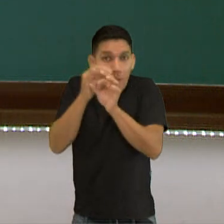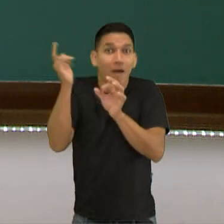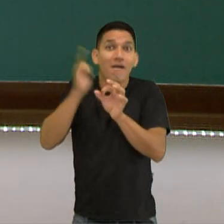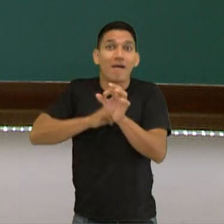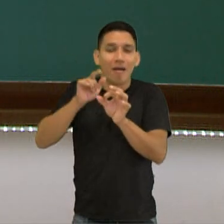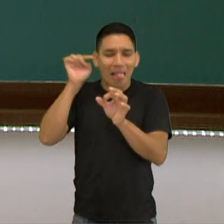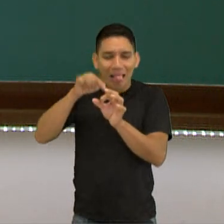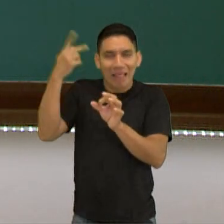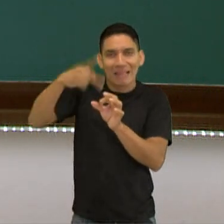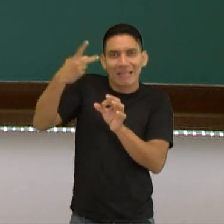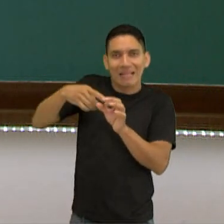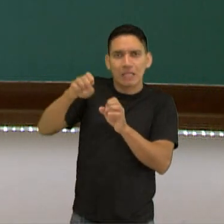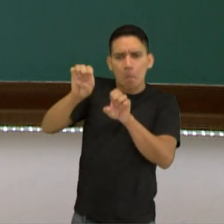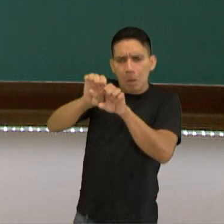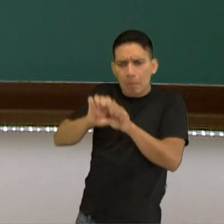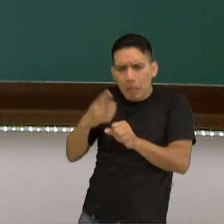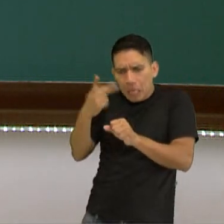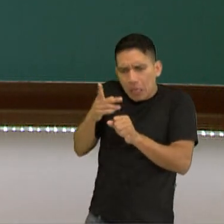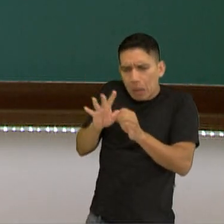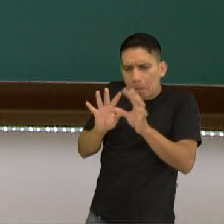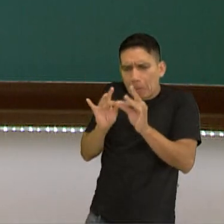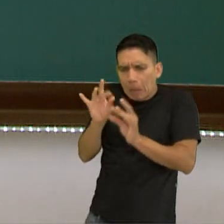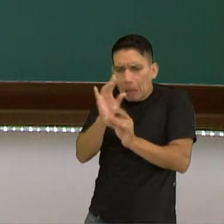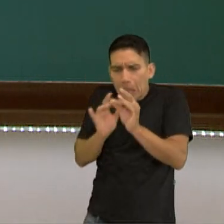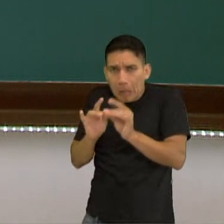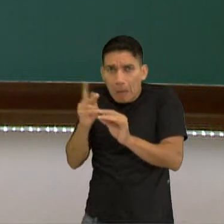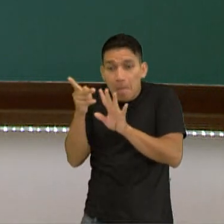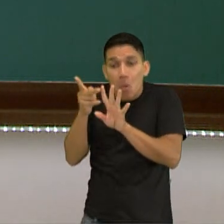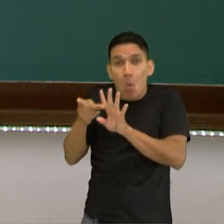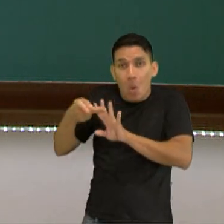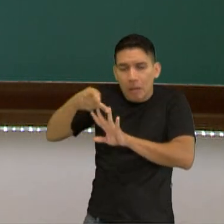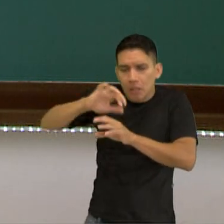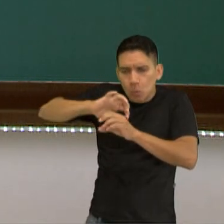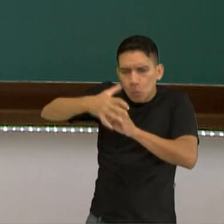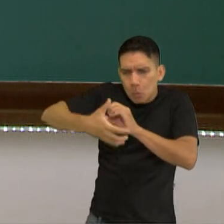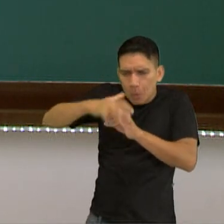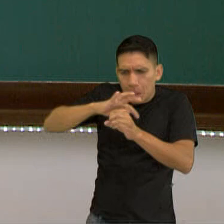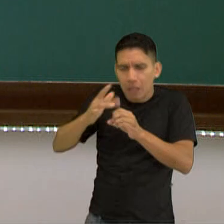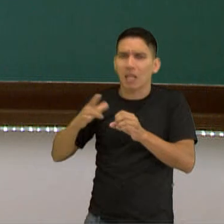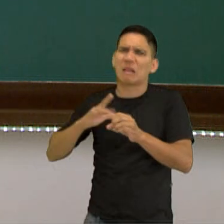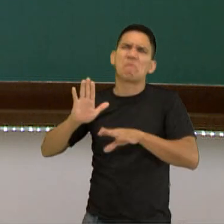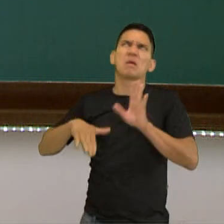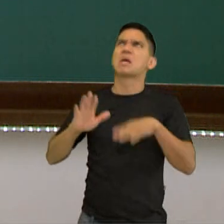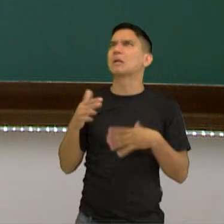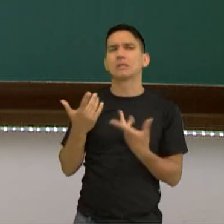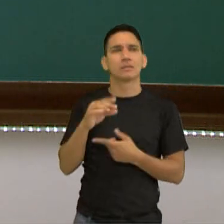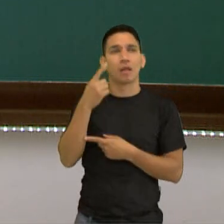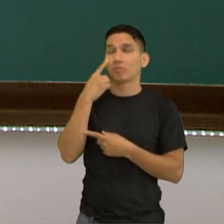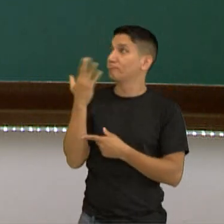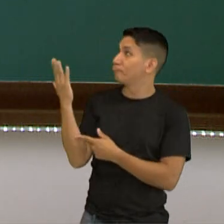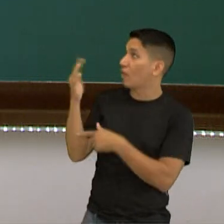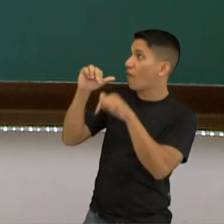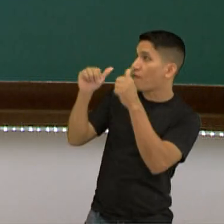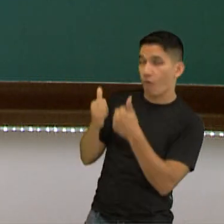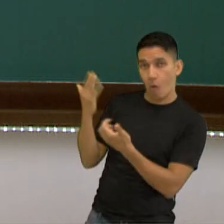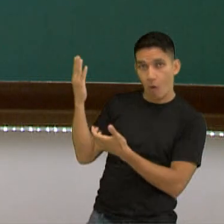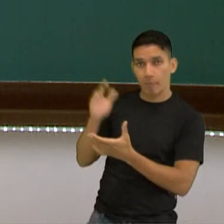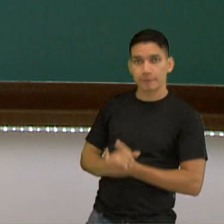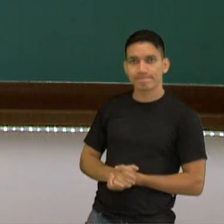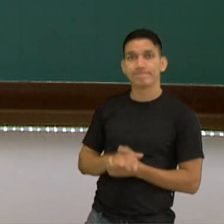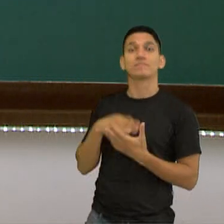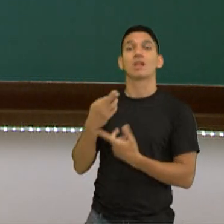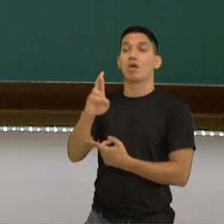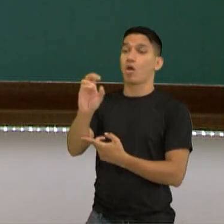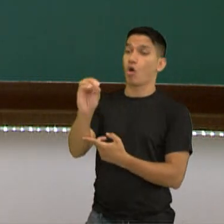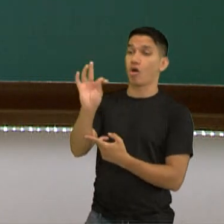a cápsula, né, a capa de proteína dele, para visualizá-lo. Ele tem mais ou menos esse aspecto. Então,